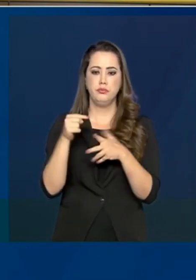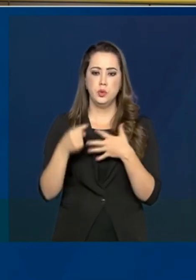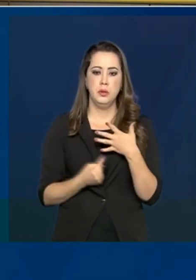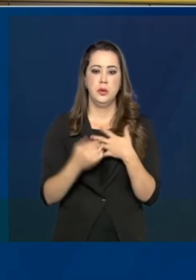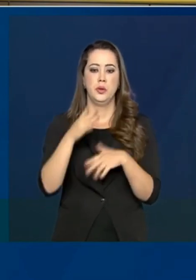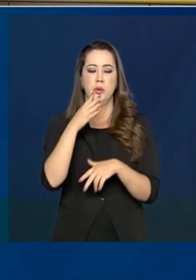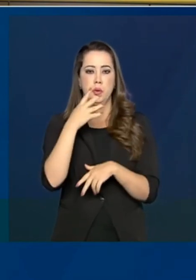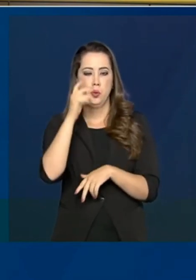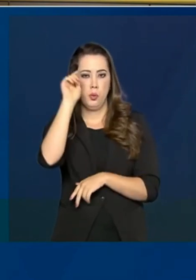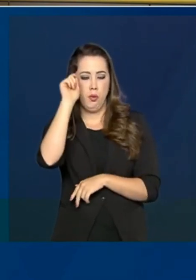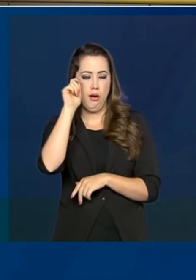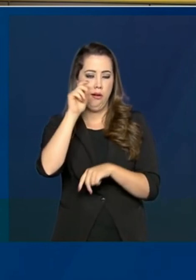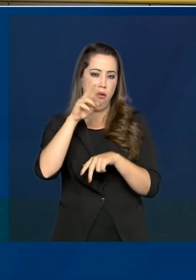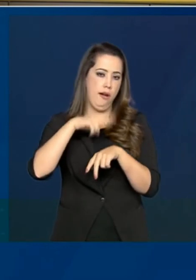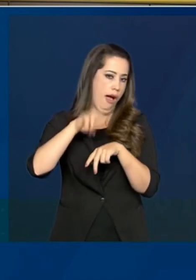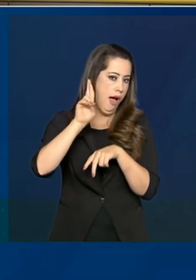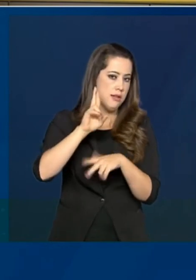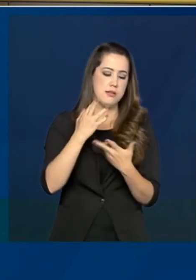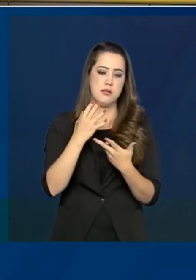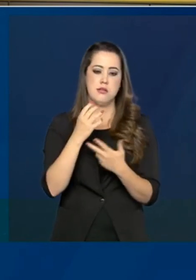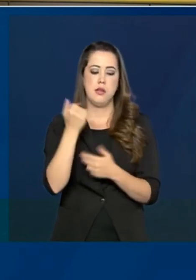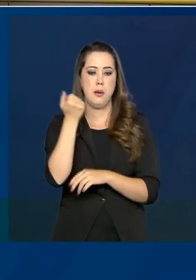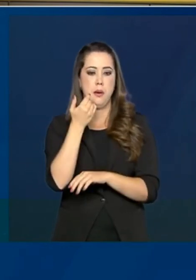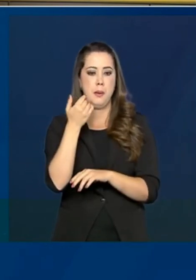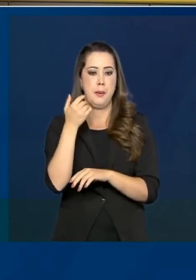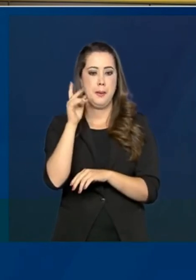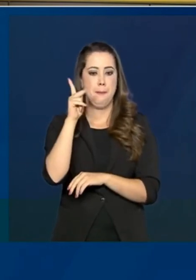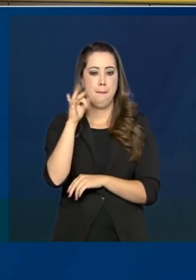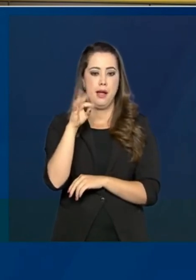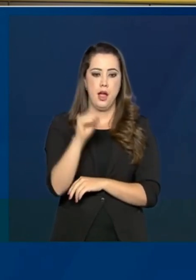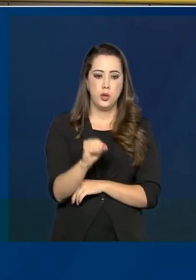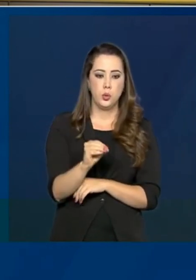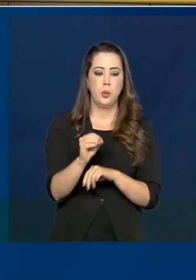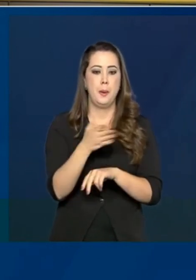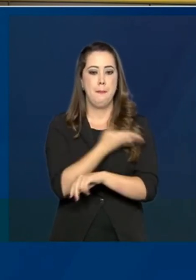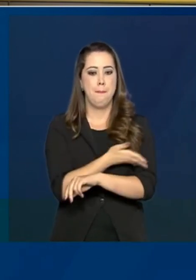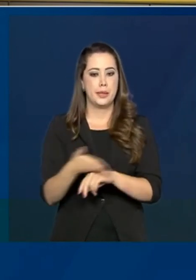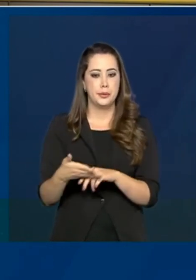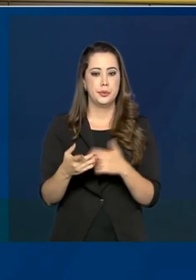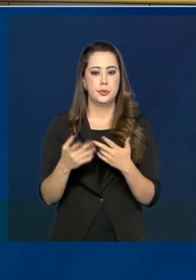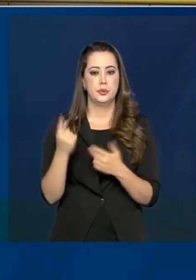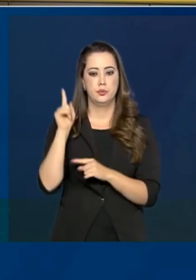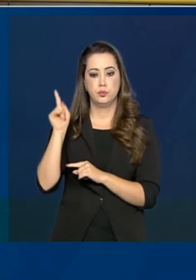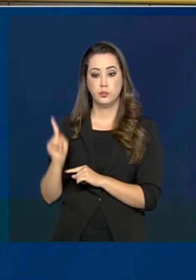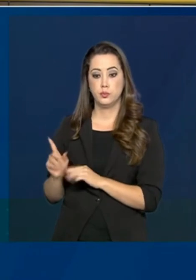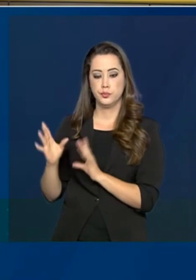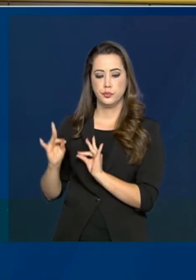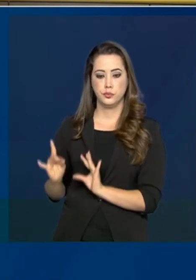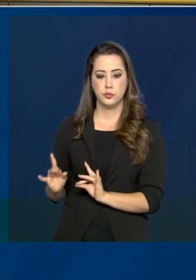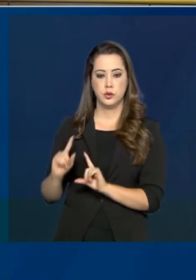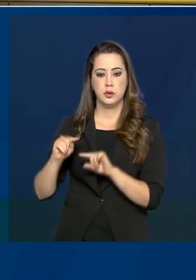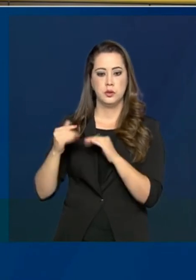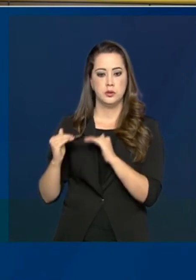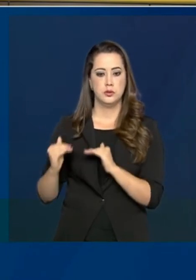cor está aí a distribuição: pardos, brancos, como o principal número de registros, seguidos